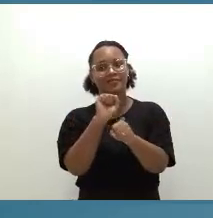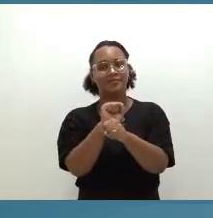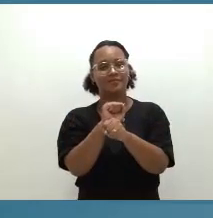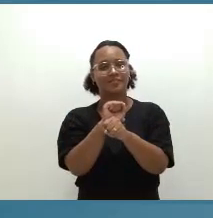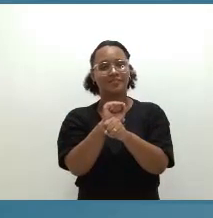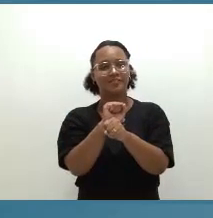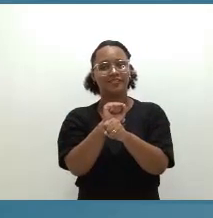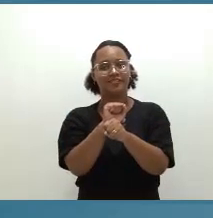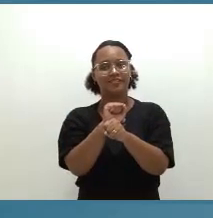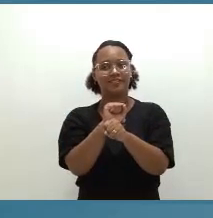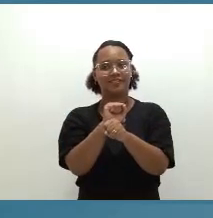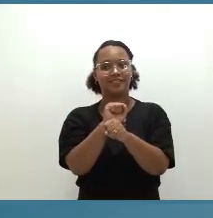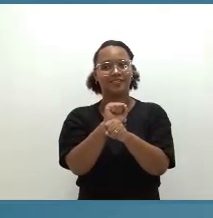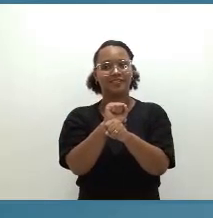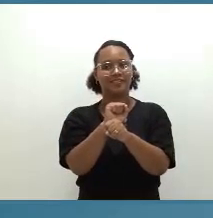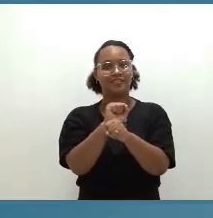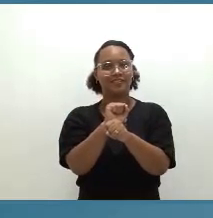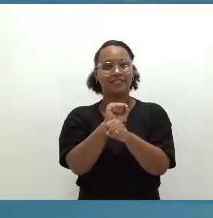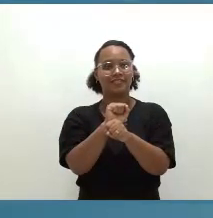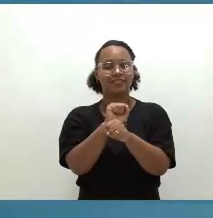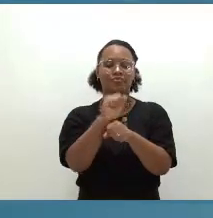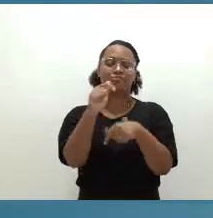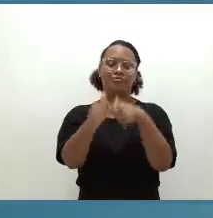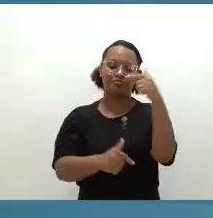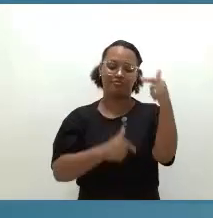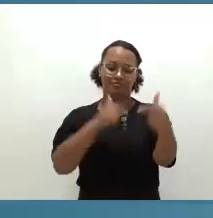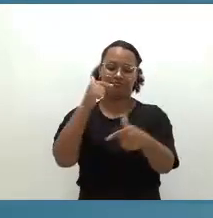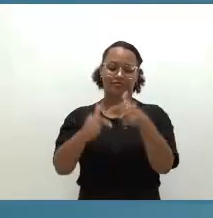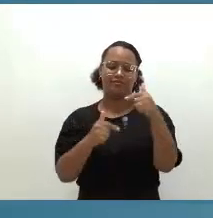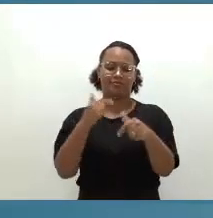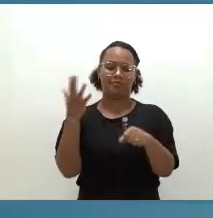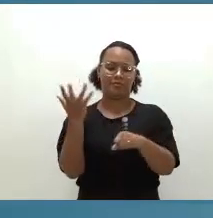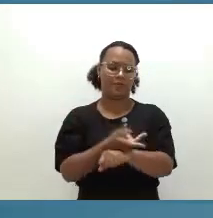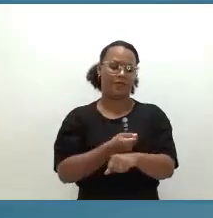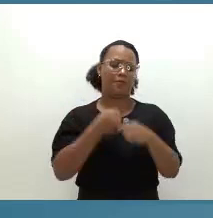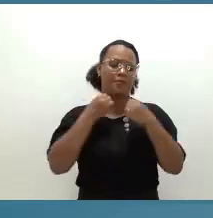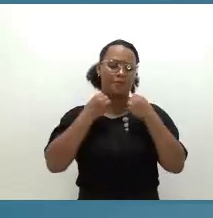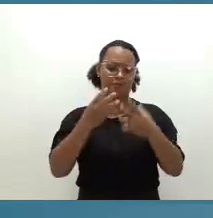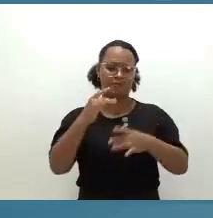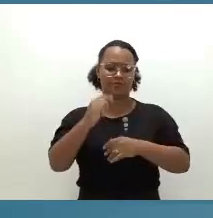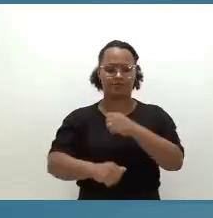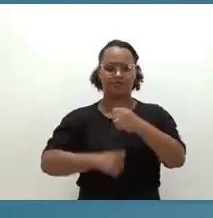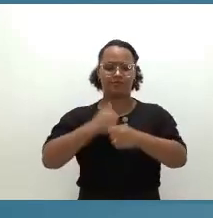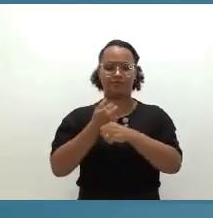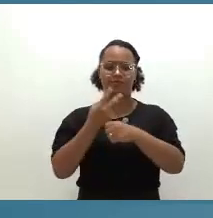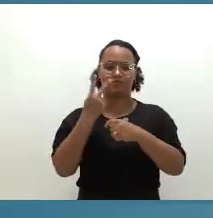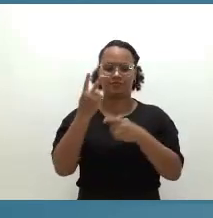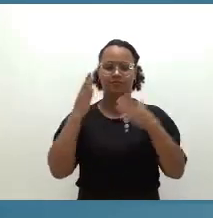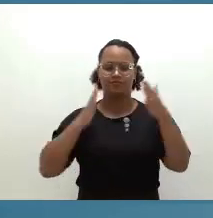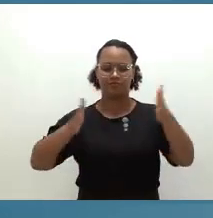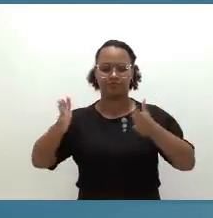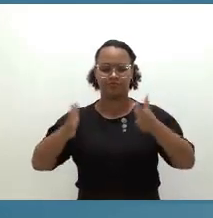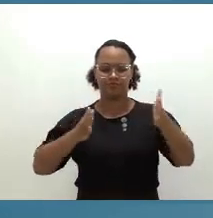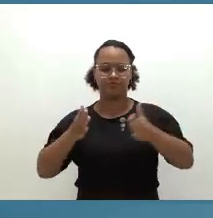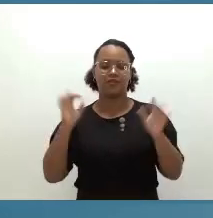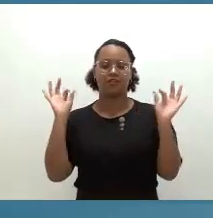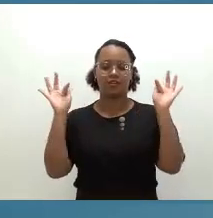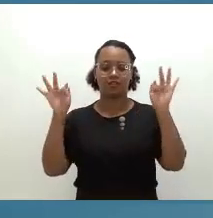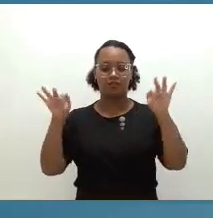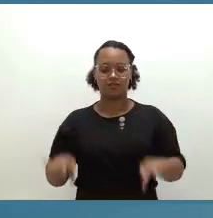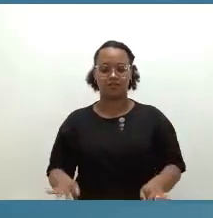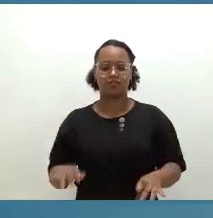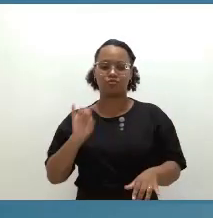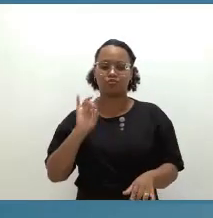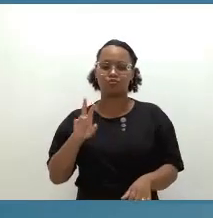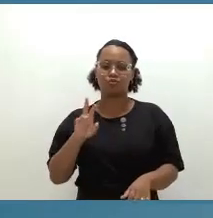proveito do trabalho durante esses dois anos. E para encerrar, só